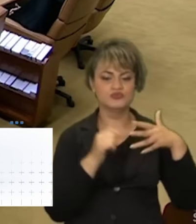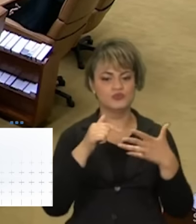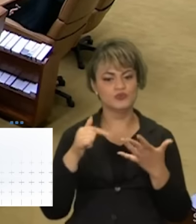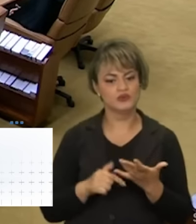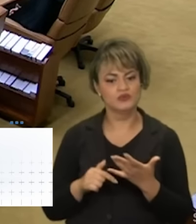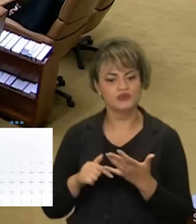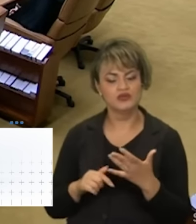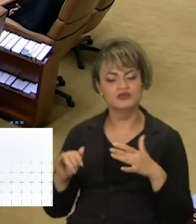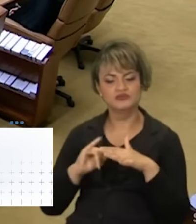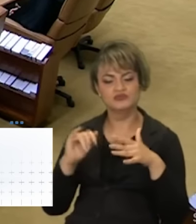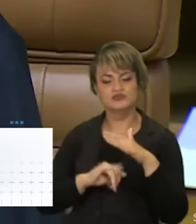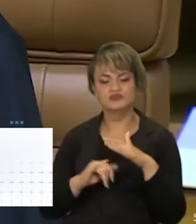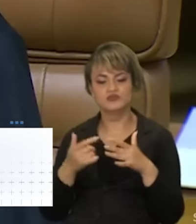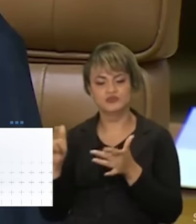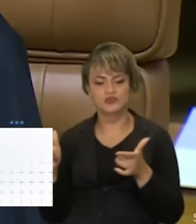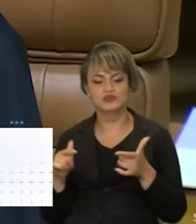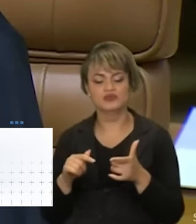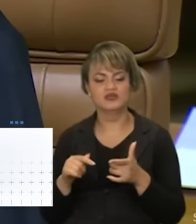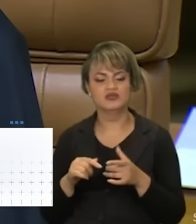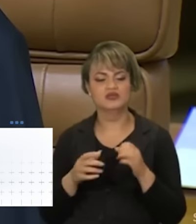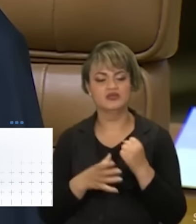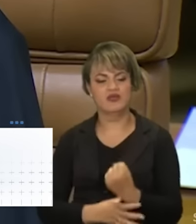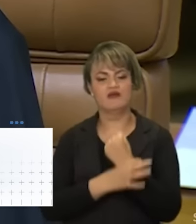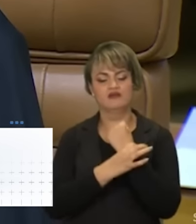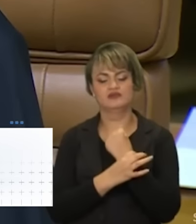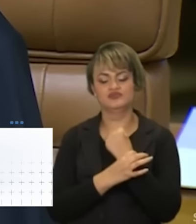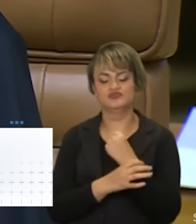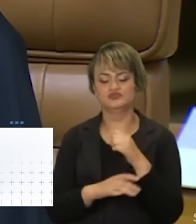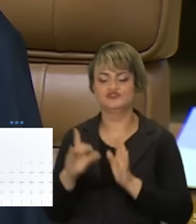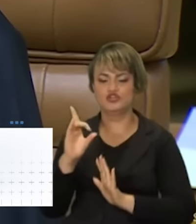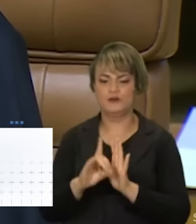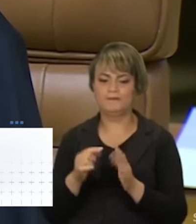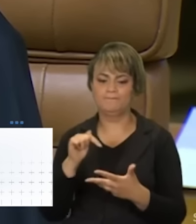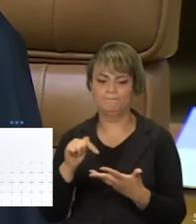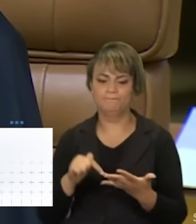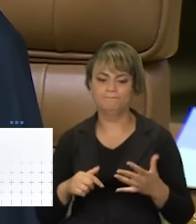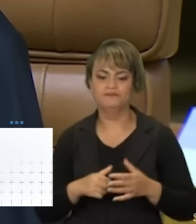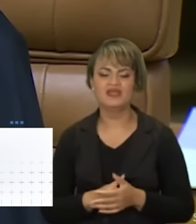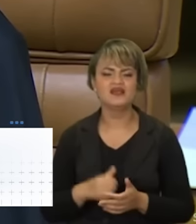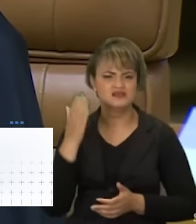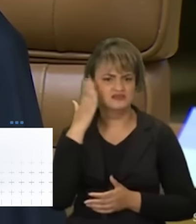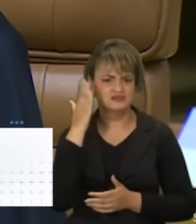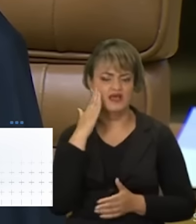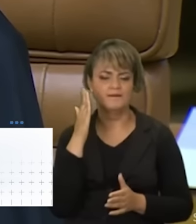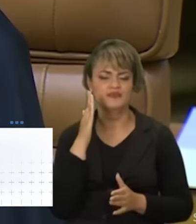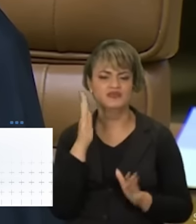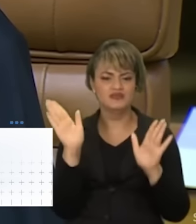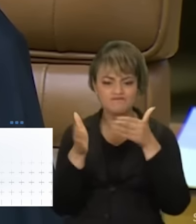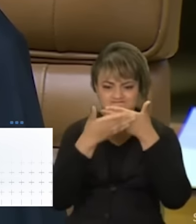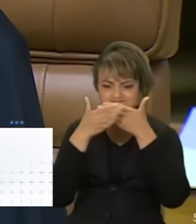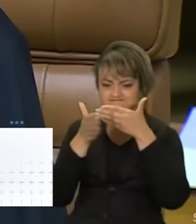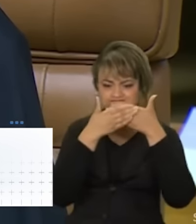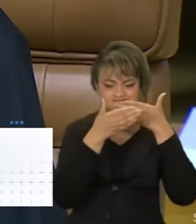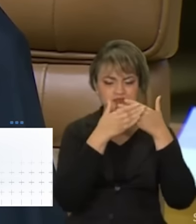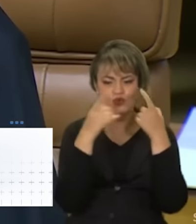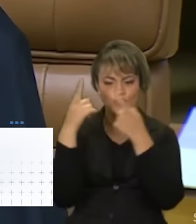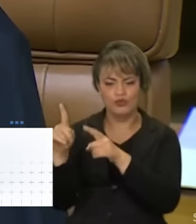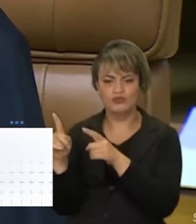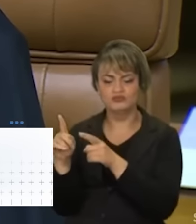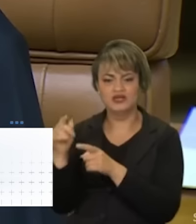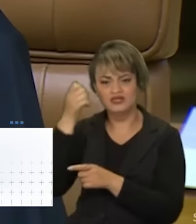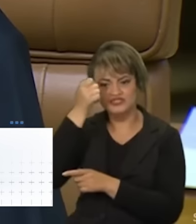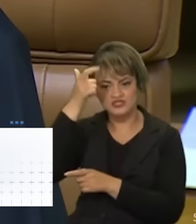que sustentam o Estado Democrático de Direito. Todos sabemos que a censura que tem sido dirigida ao ministro Alexandre,